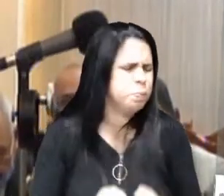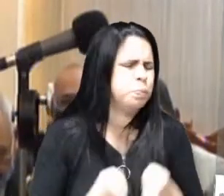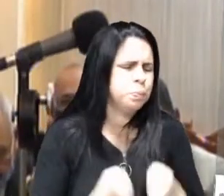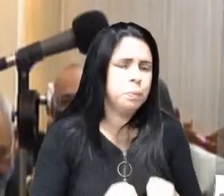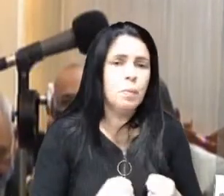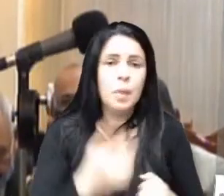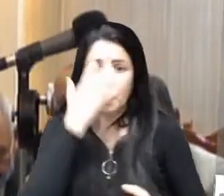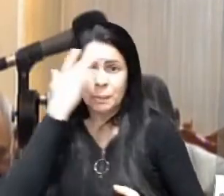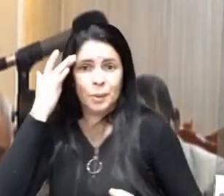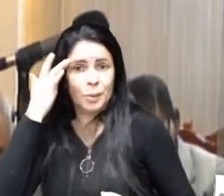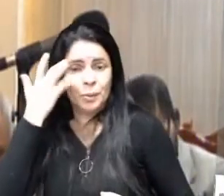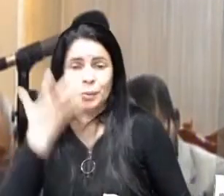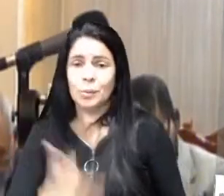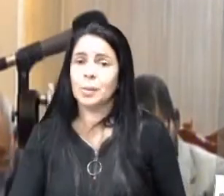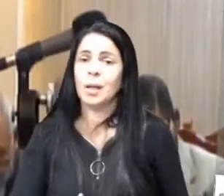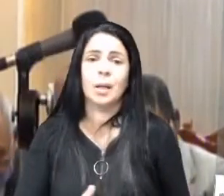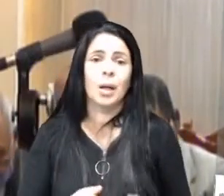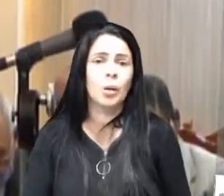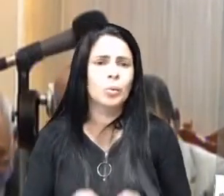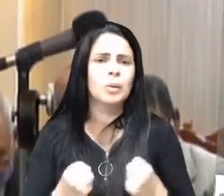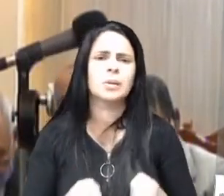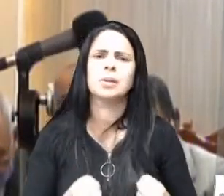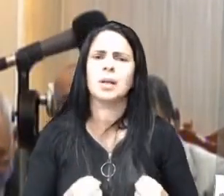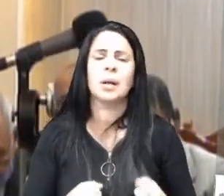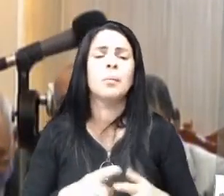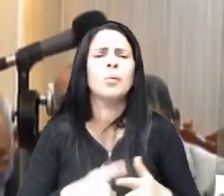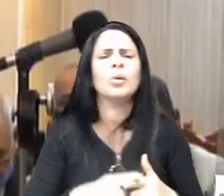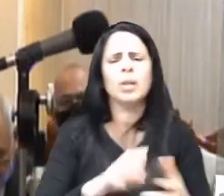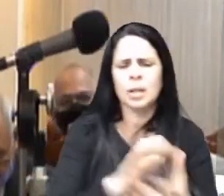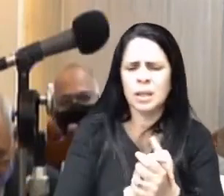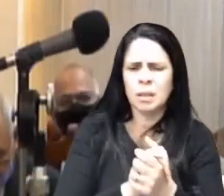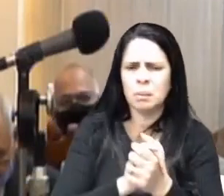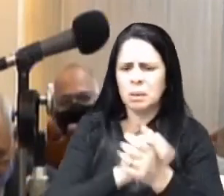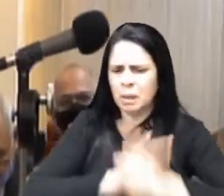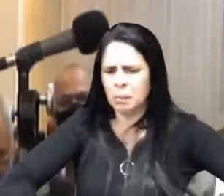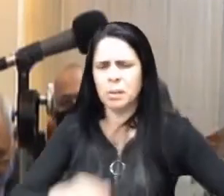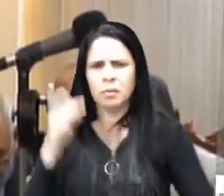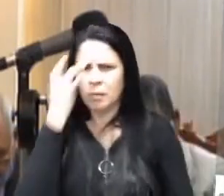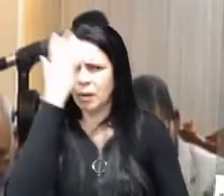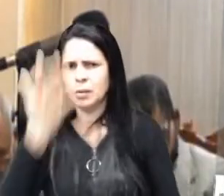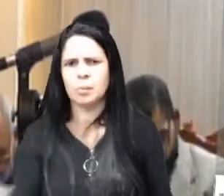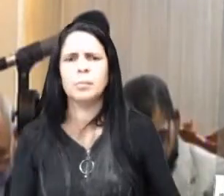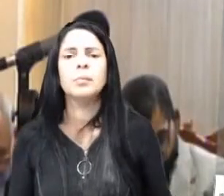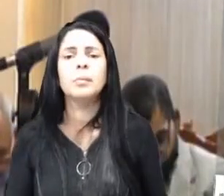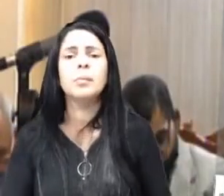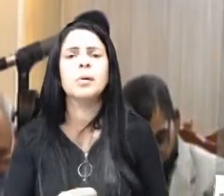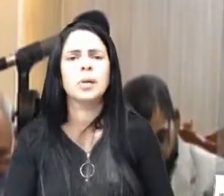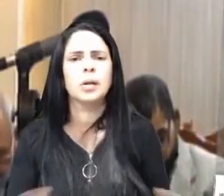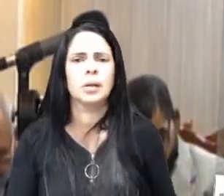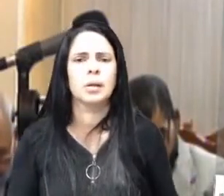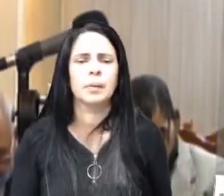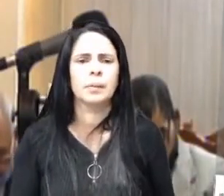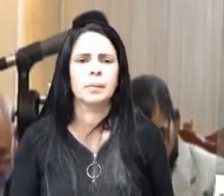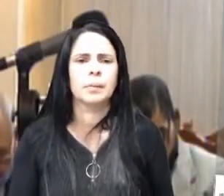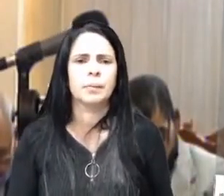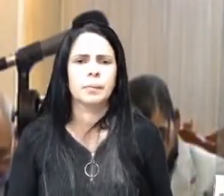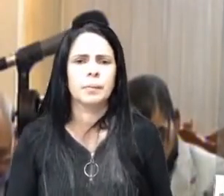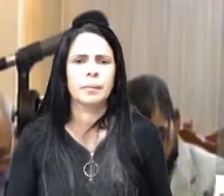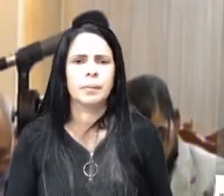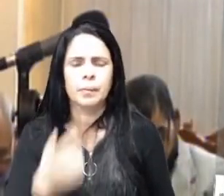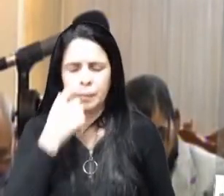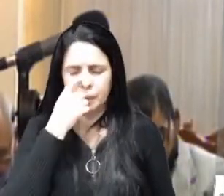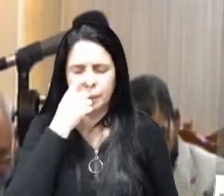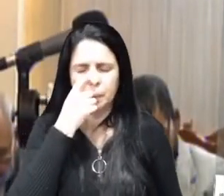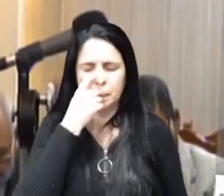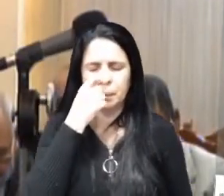nada. Por que é que os casamentos agora estão se desfazendo facilmente? Porque há pessoas que não estão mais